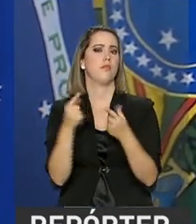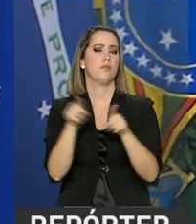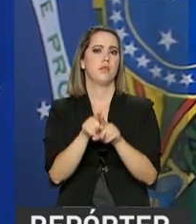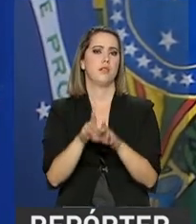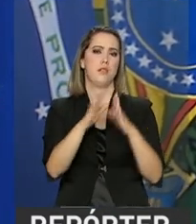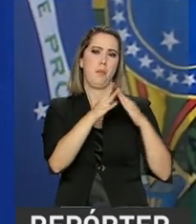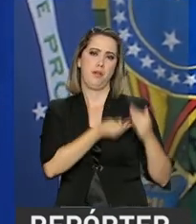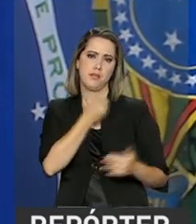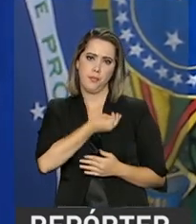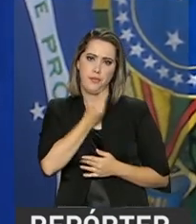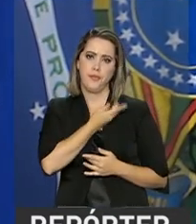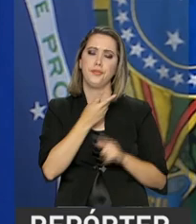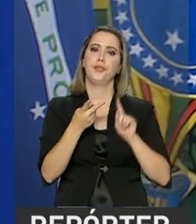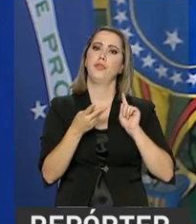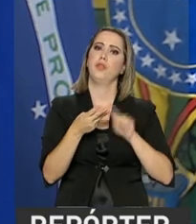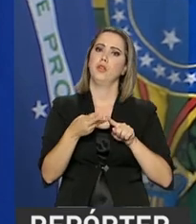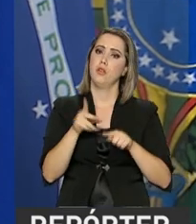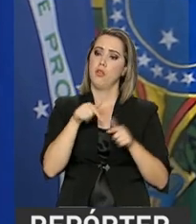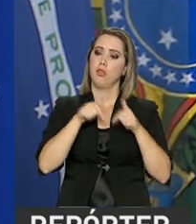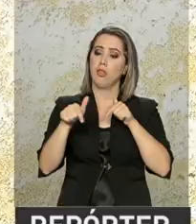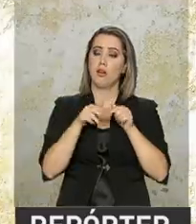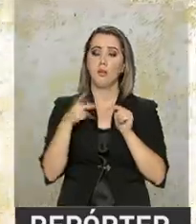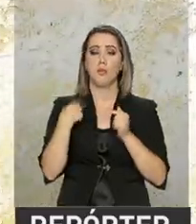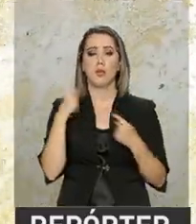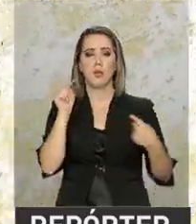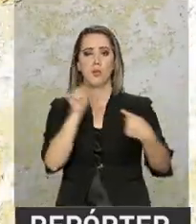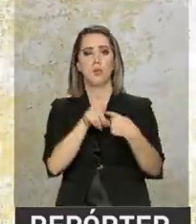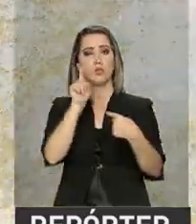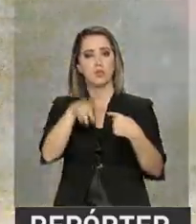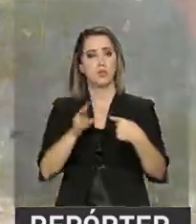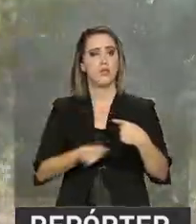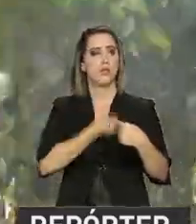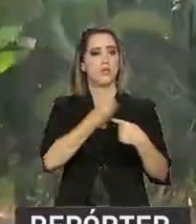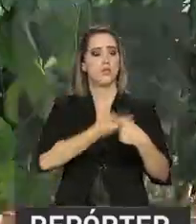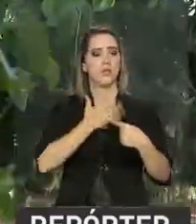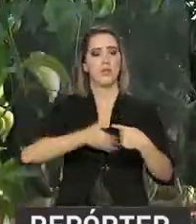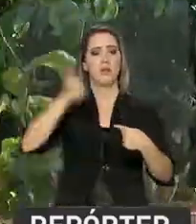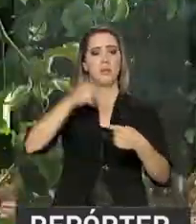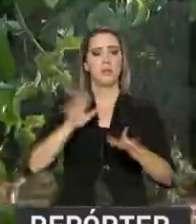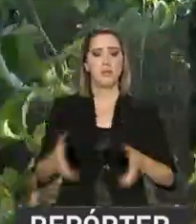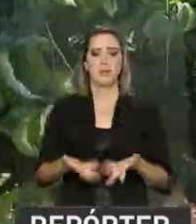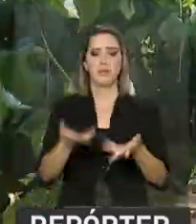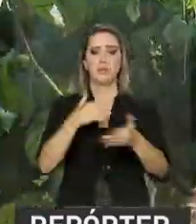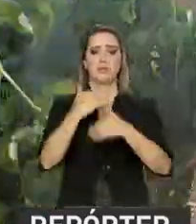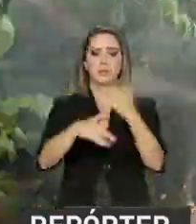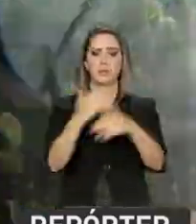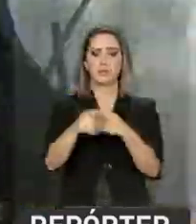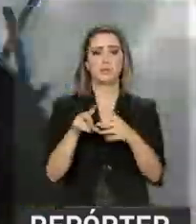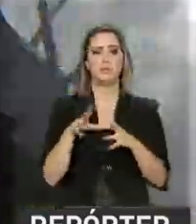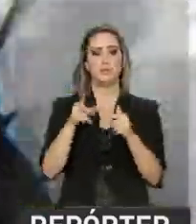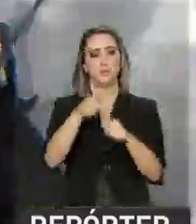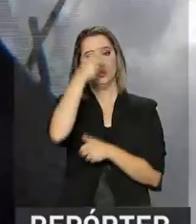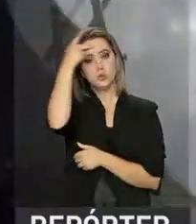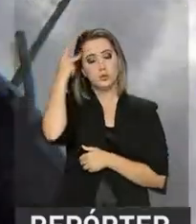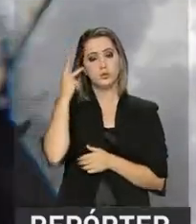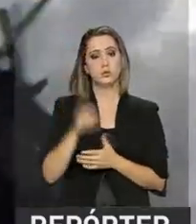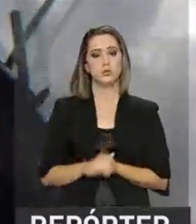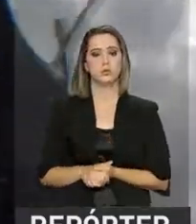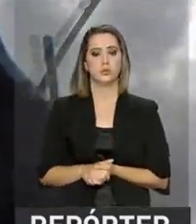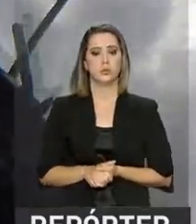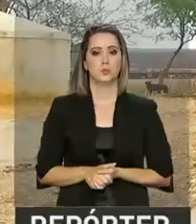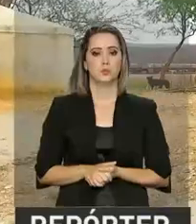Vida. Atos que visam o bem-estar, a prosperidade de todos.